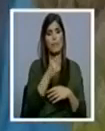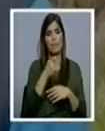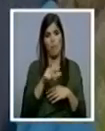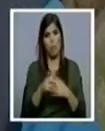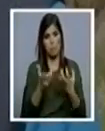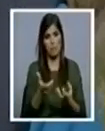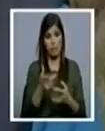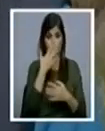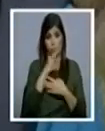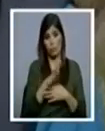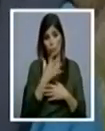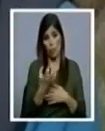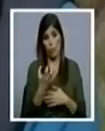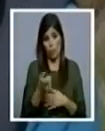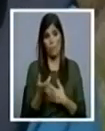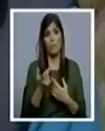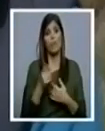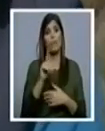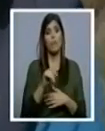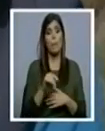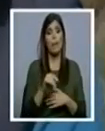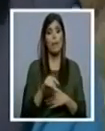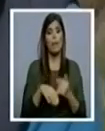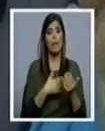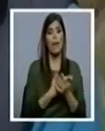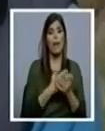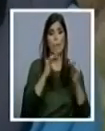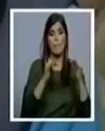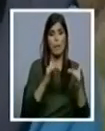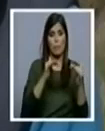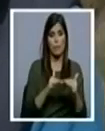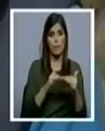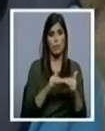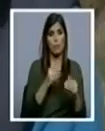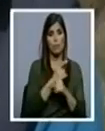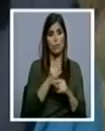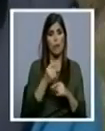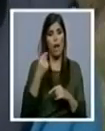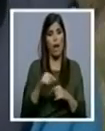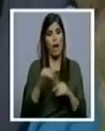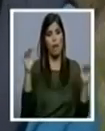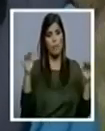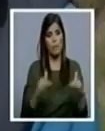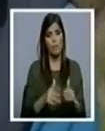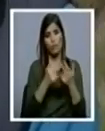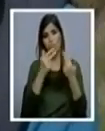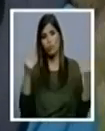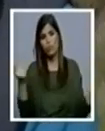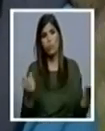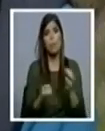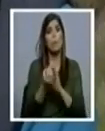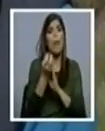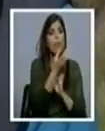exemplo, e depois também acaba por implicar uma redução o facto de haver essa diminuição de